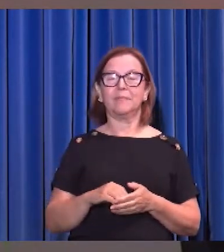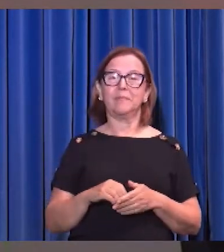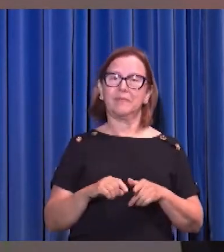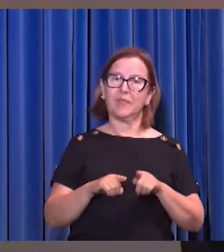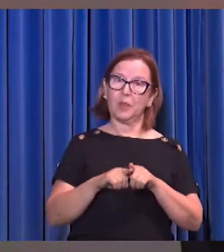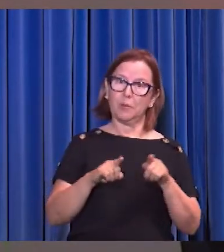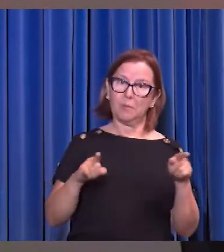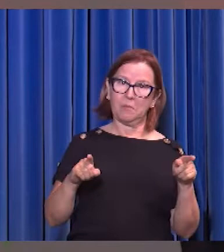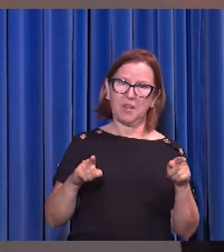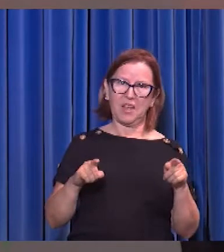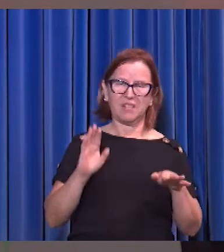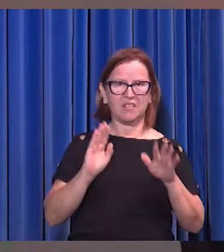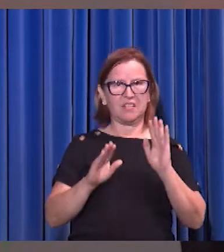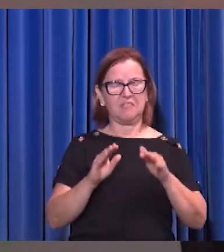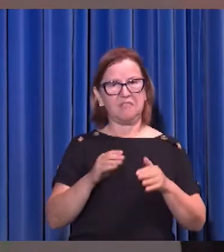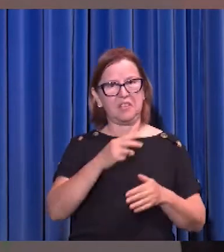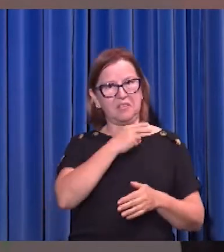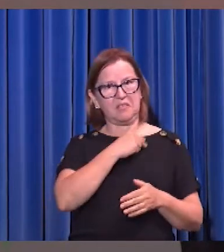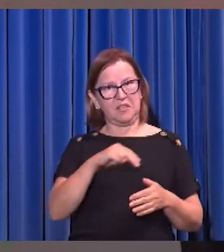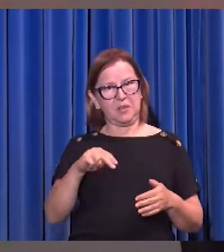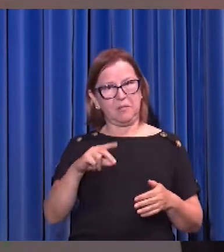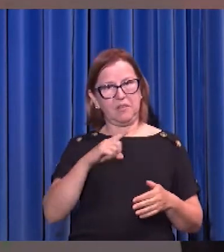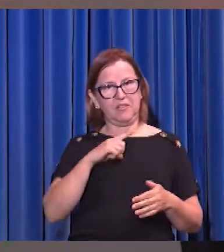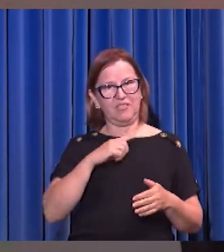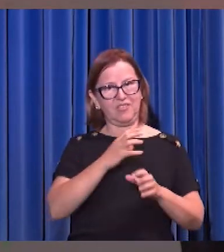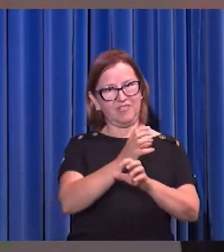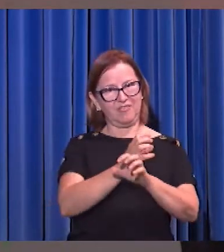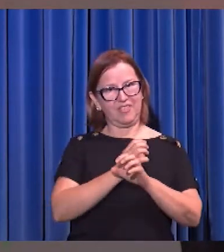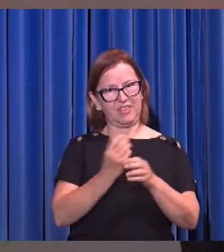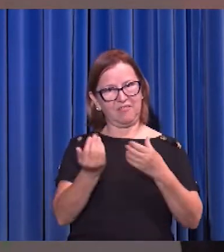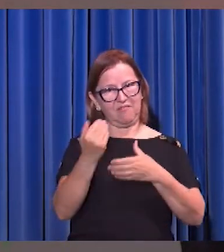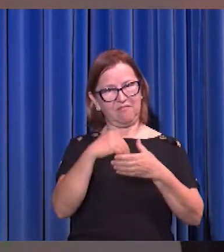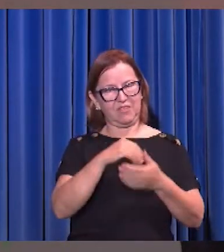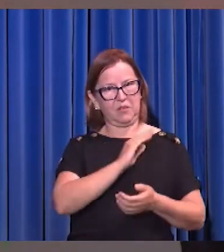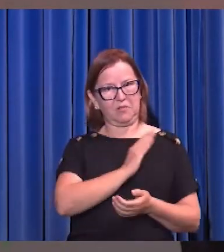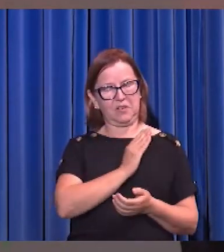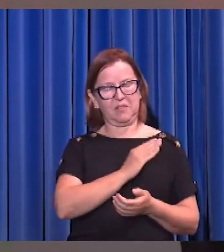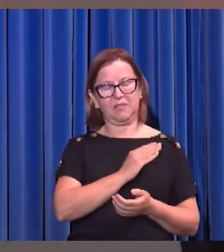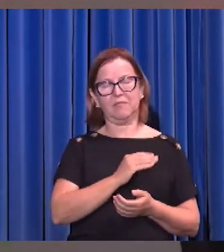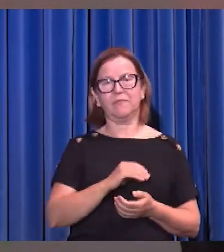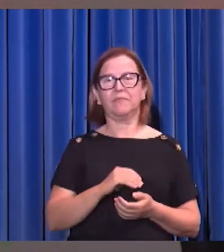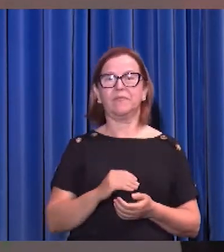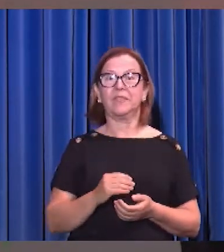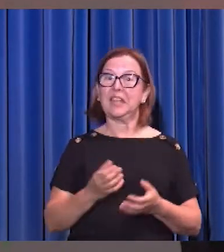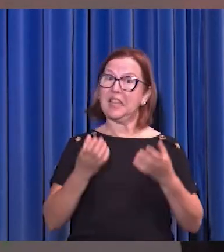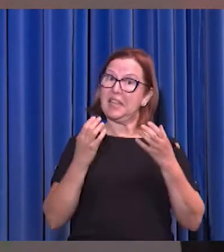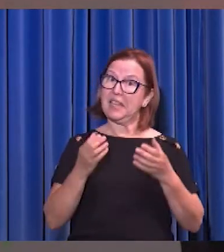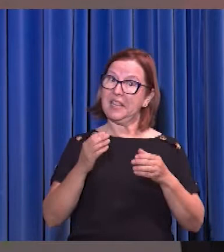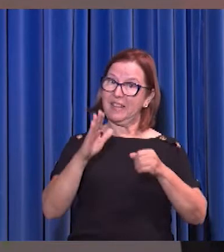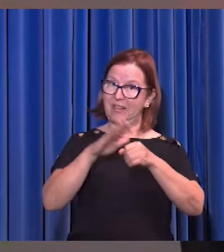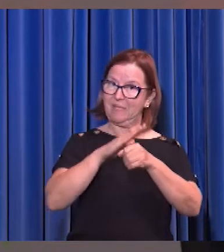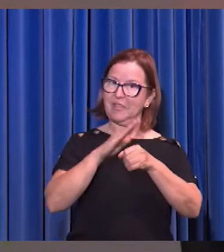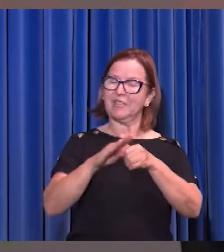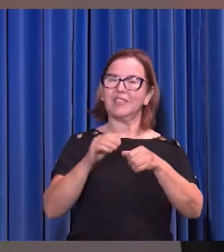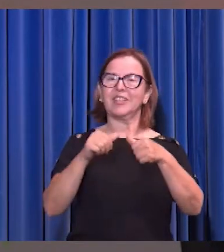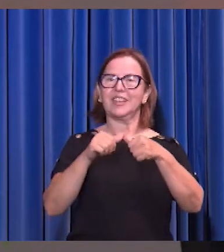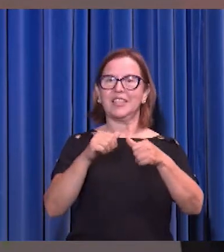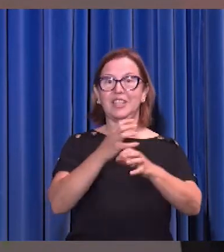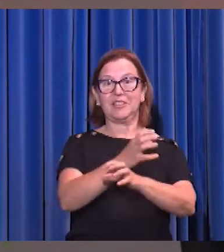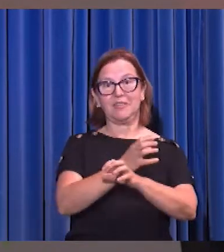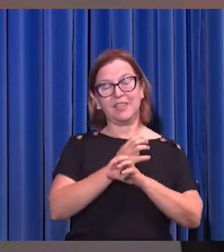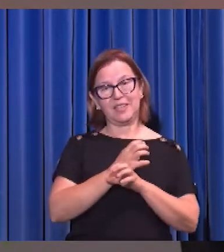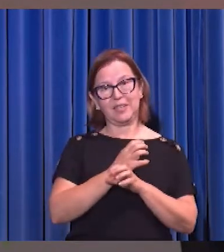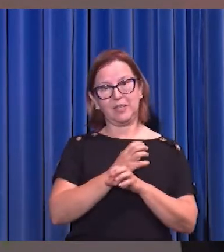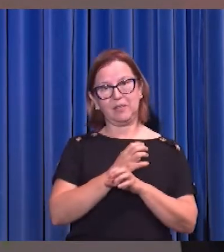Talvez Nicodemos tivesse um vazio dentro de si. E ele estivesse querendo preencher este vazio